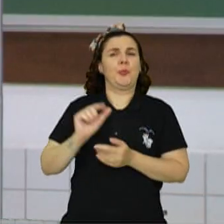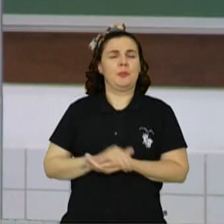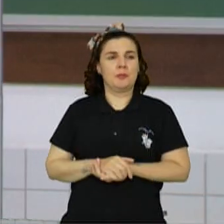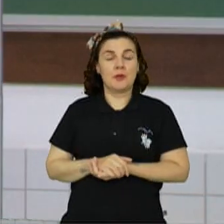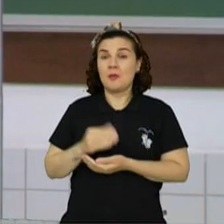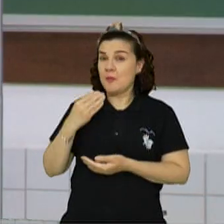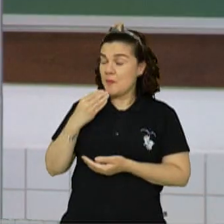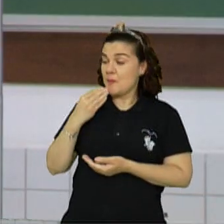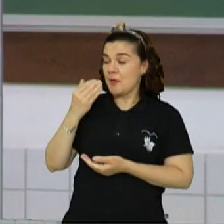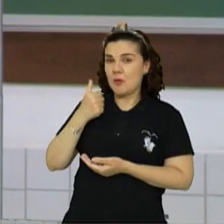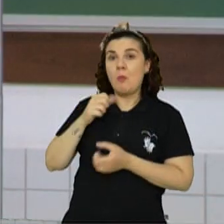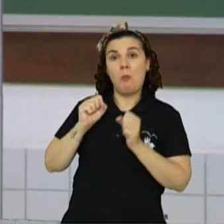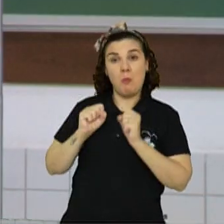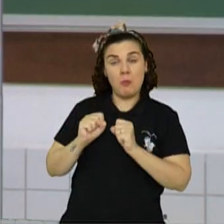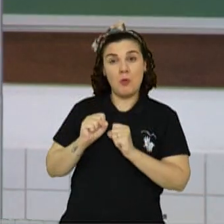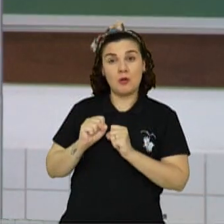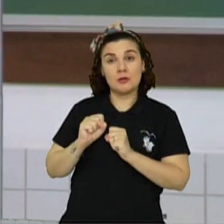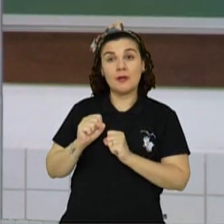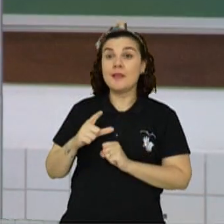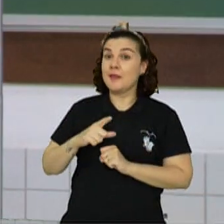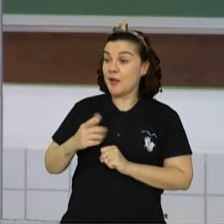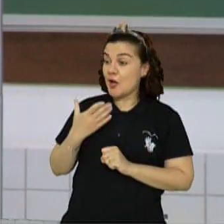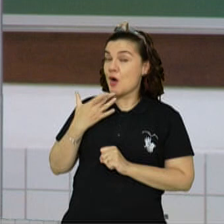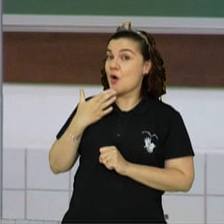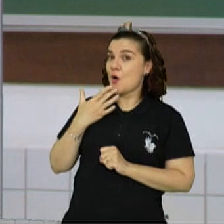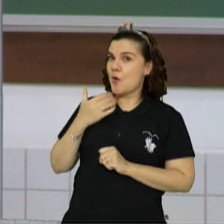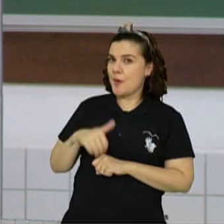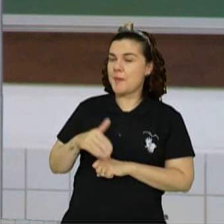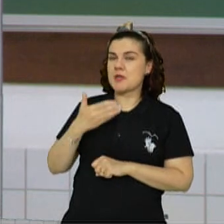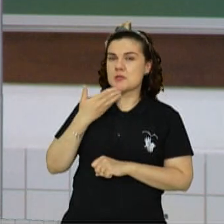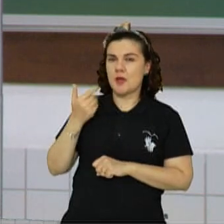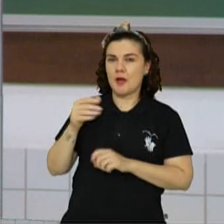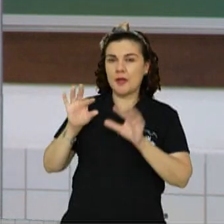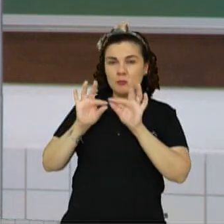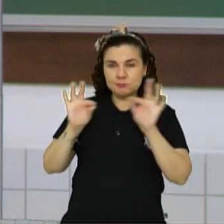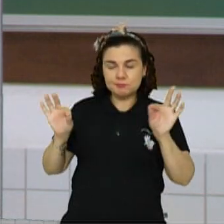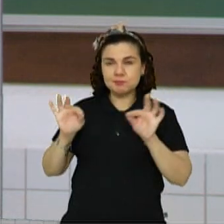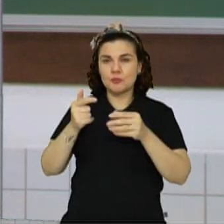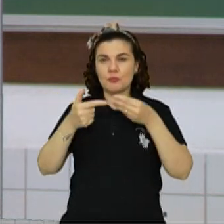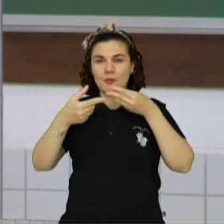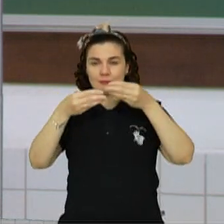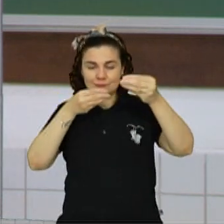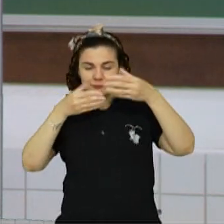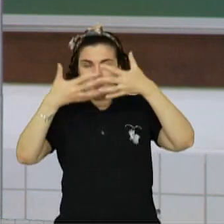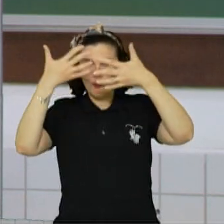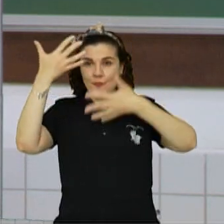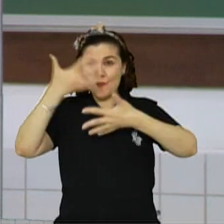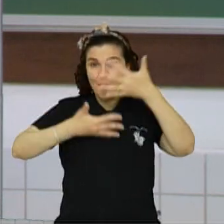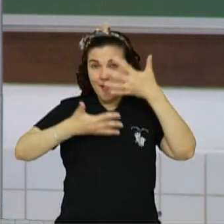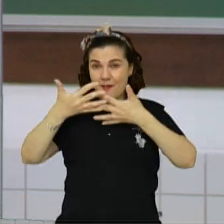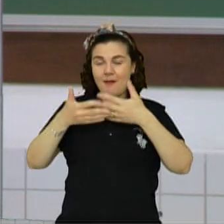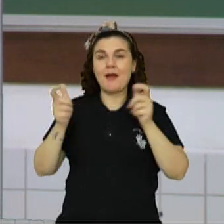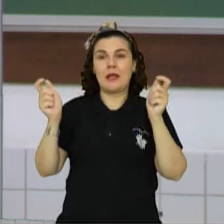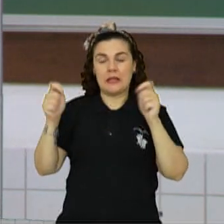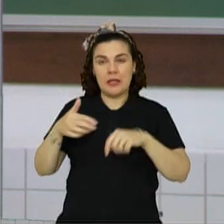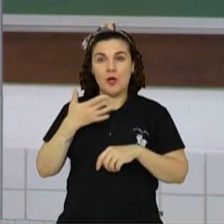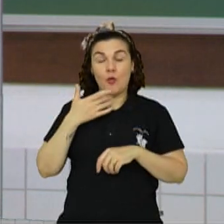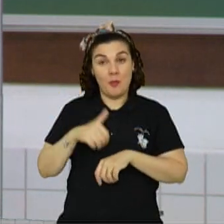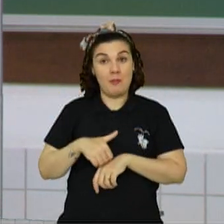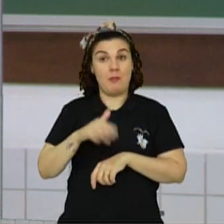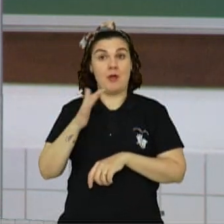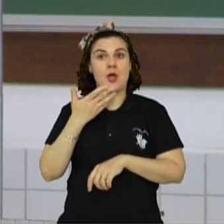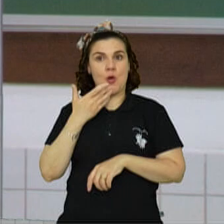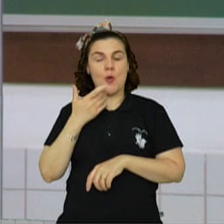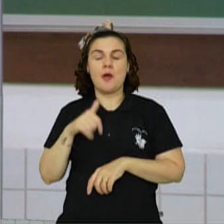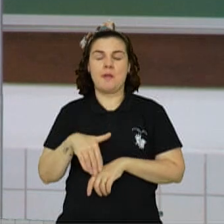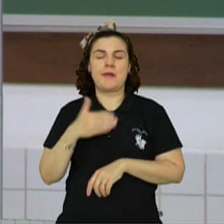podem, inclusive, optar por detergentes que tenham cor. O transparente, você também pode colori-lo. Porém, o que tem cor fica mais